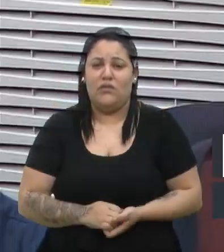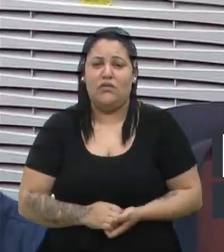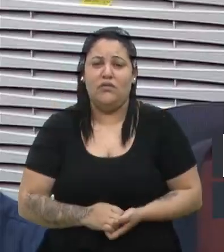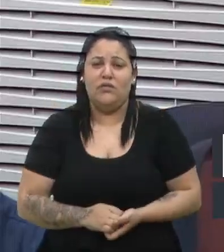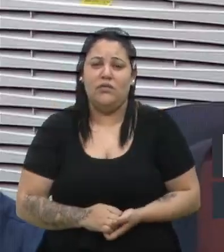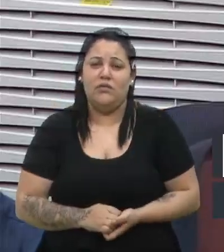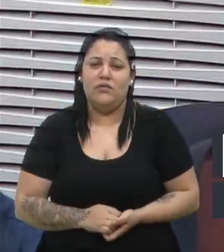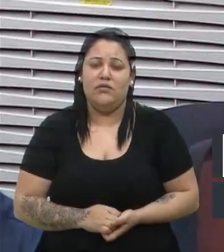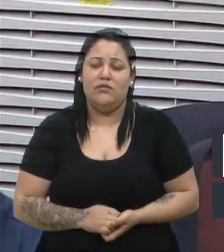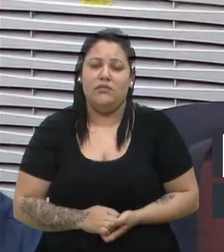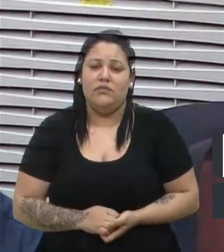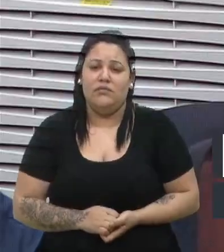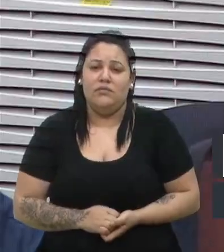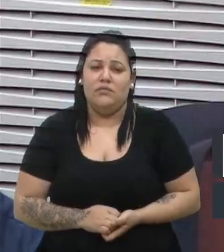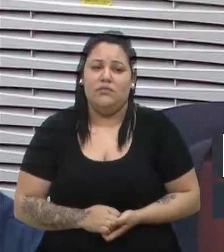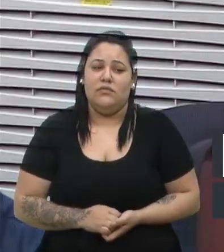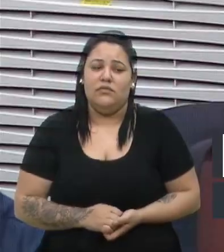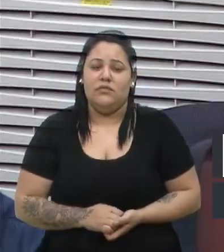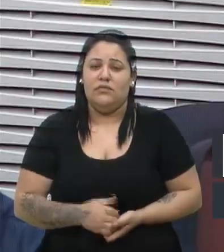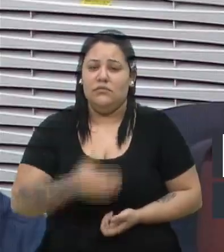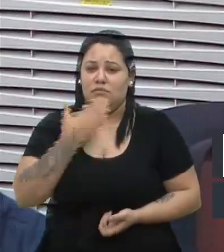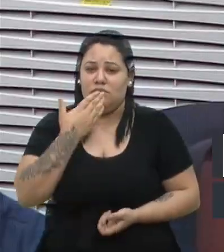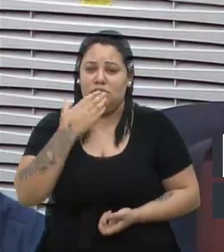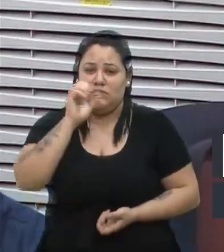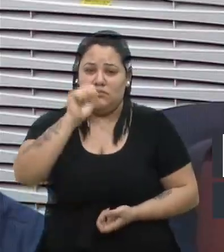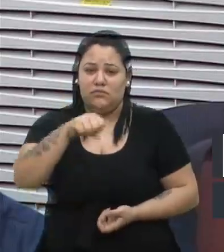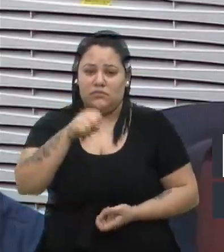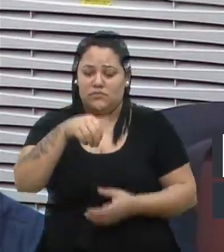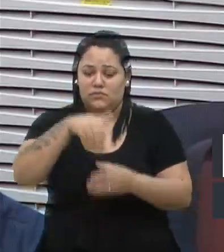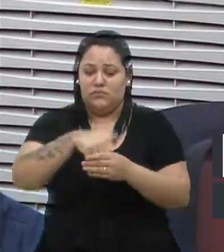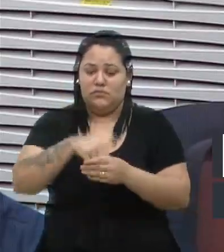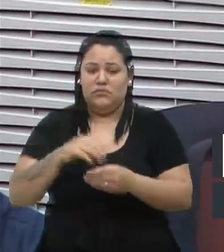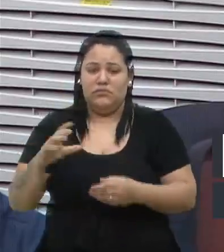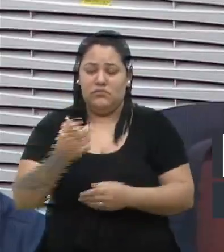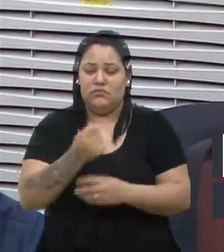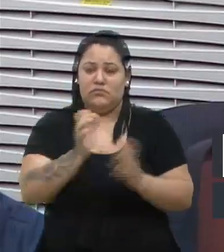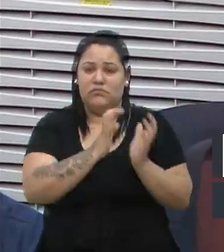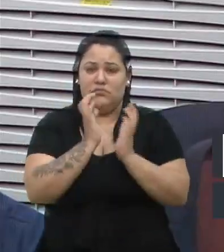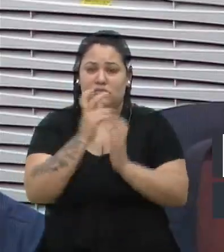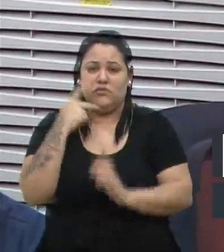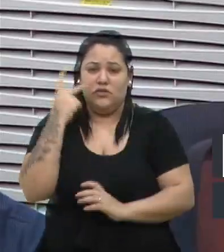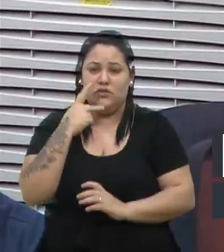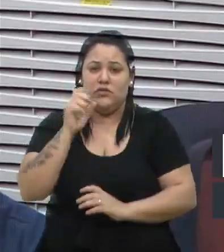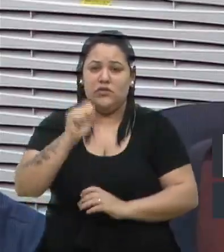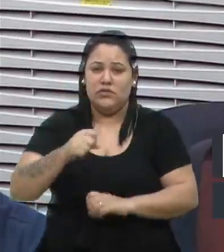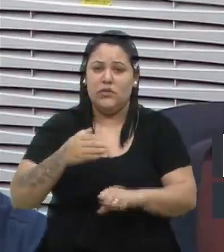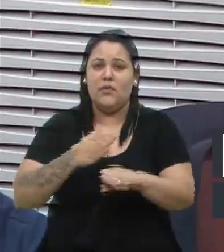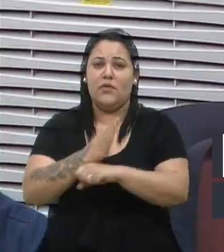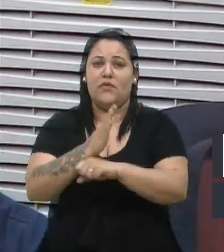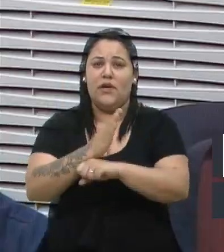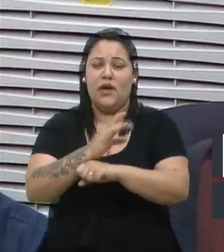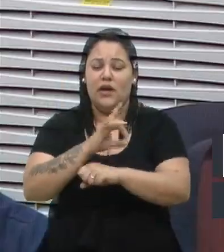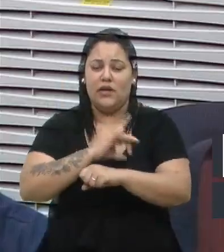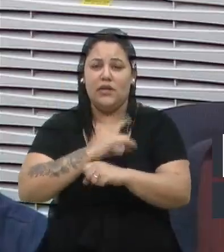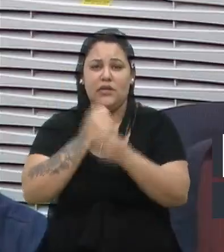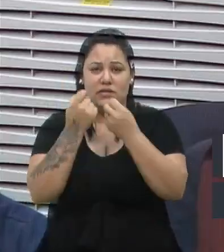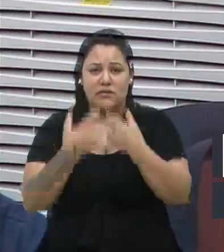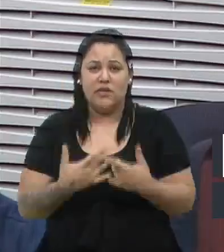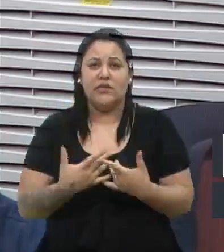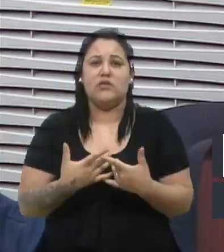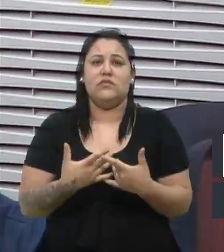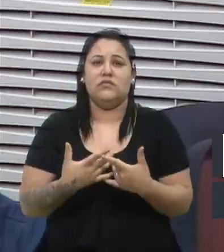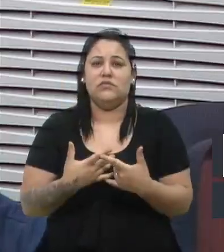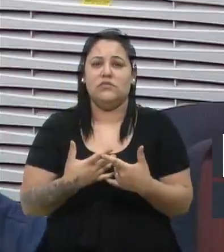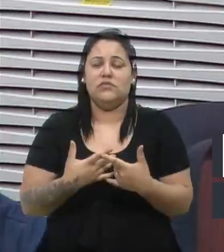Então, peço aqui sim o voto dos demais colegas vereadores para aprovarmos e termos explicações. E